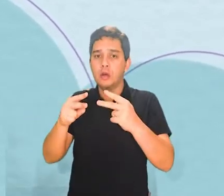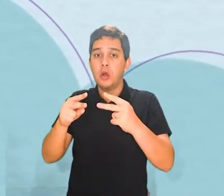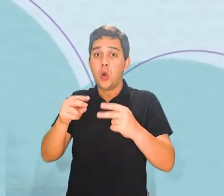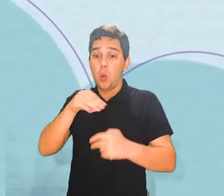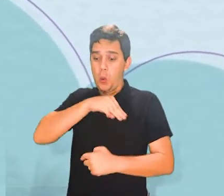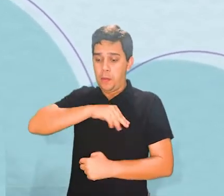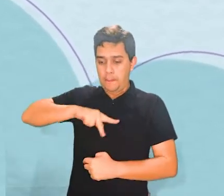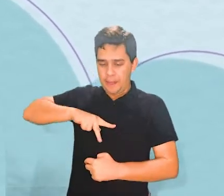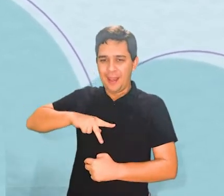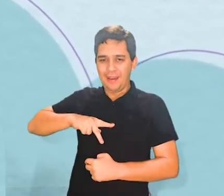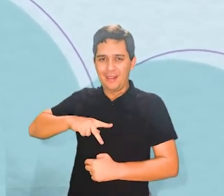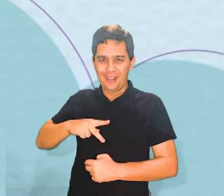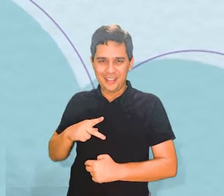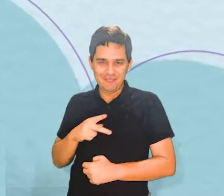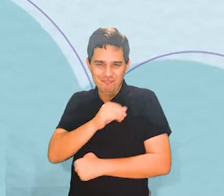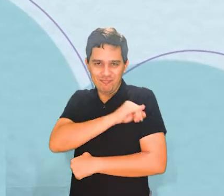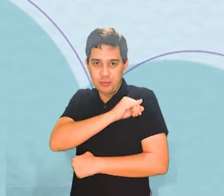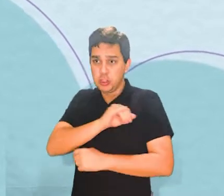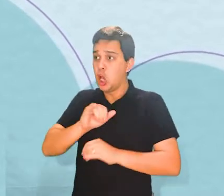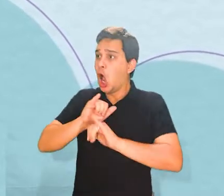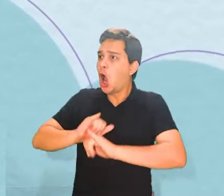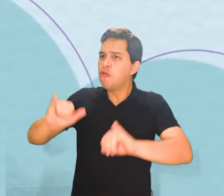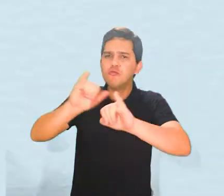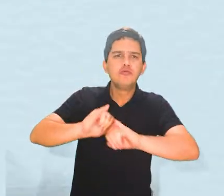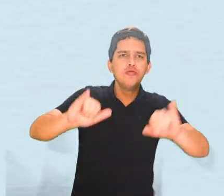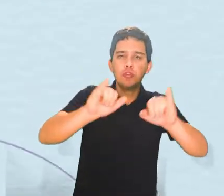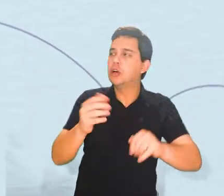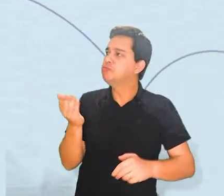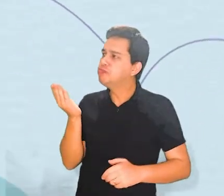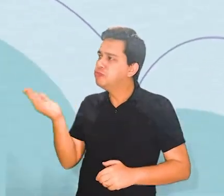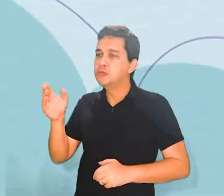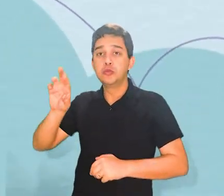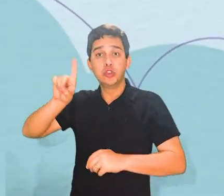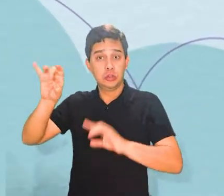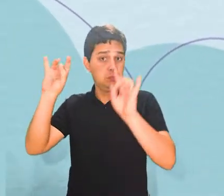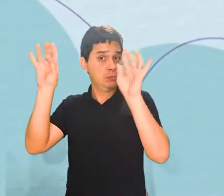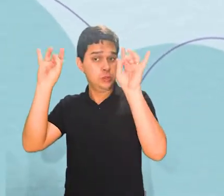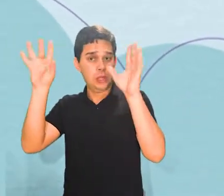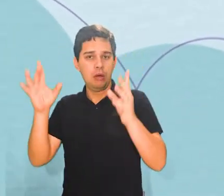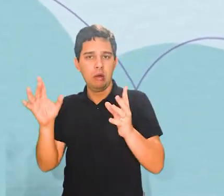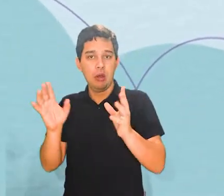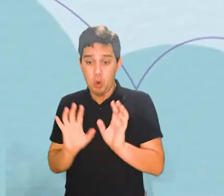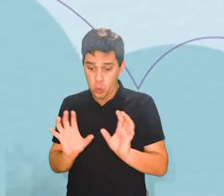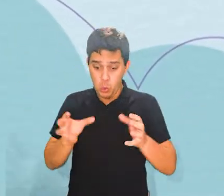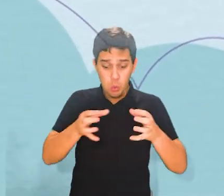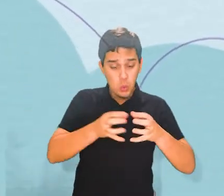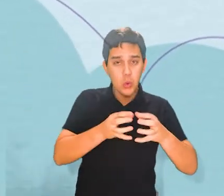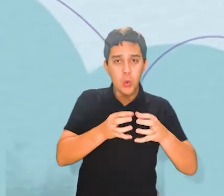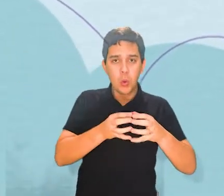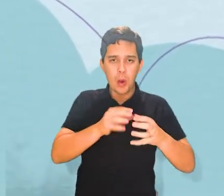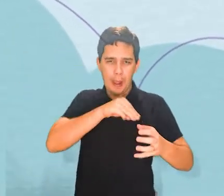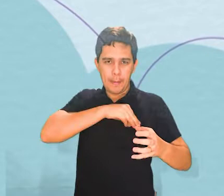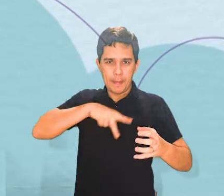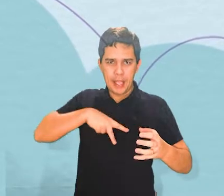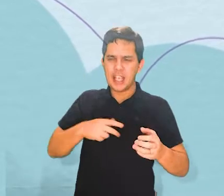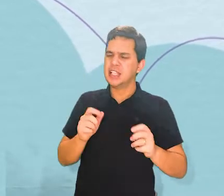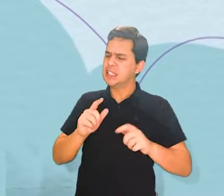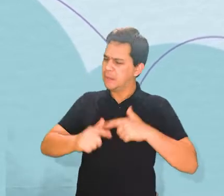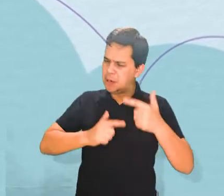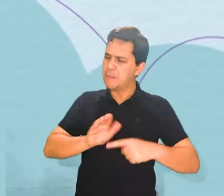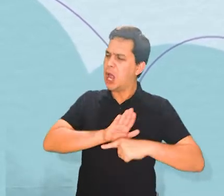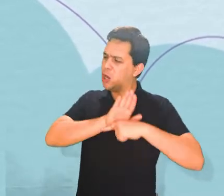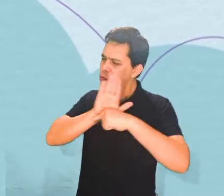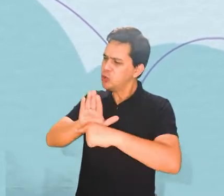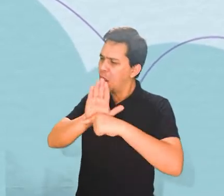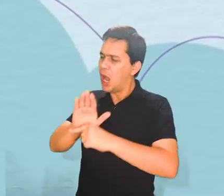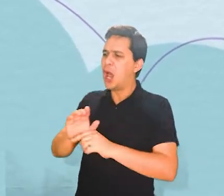MPRJ divulgou em suas redes sociais postagens sobre as iniciativas da instituição que visam a promover e garantir